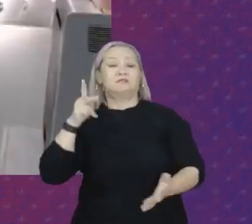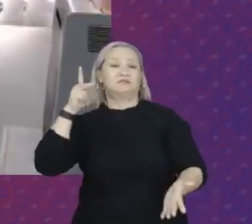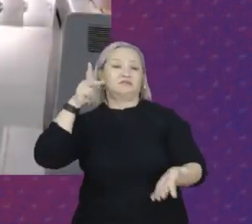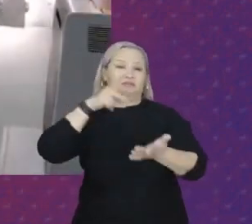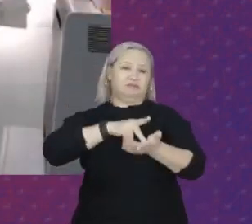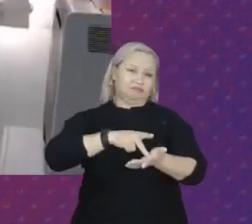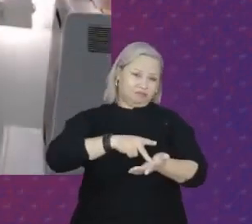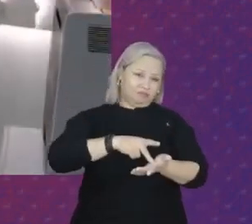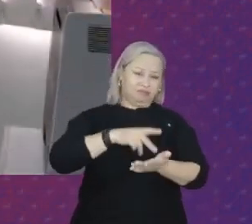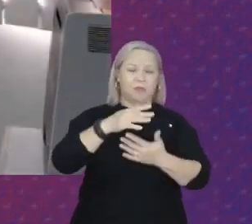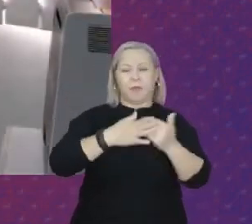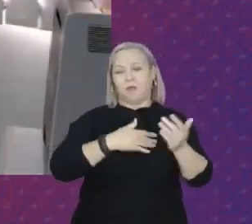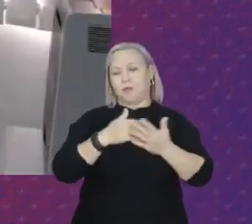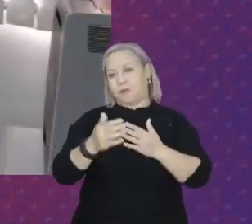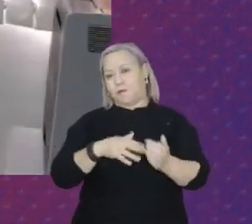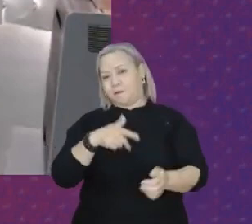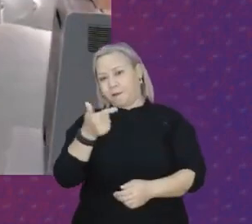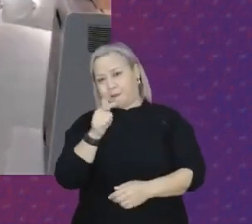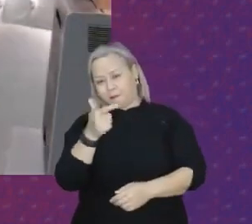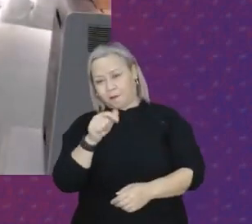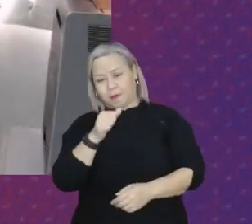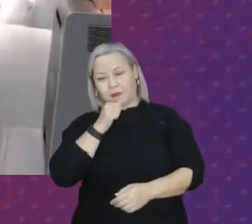na prática, né? Então,